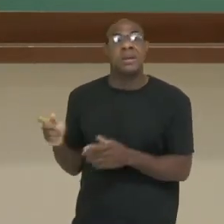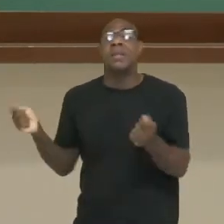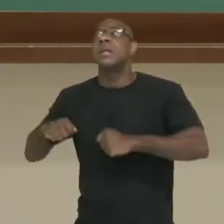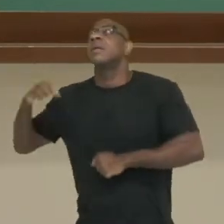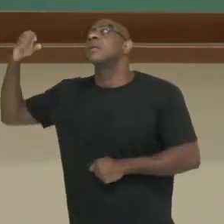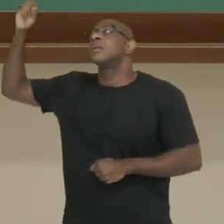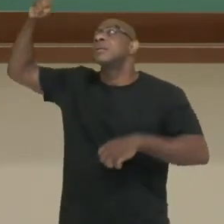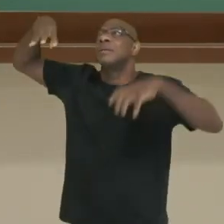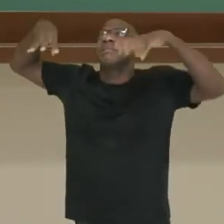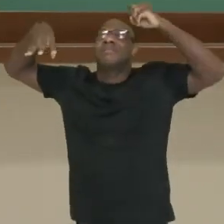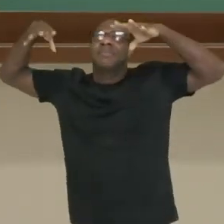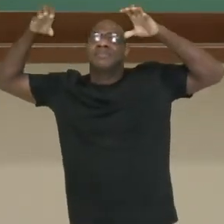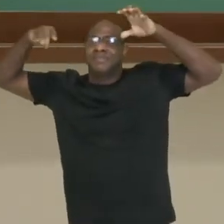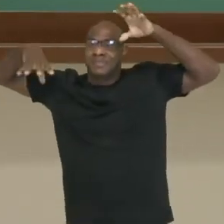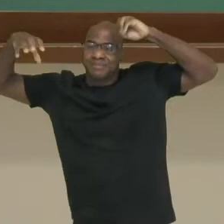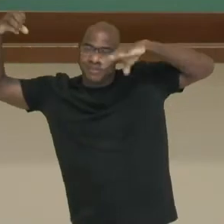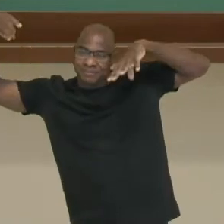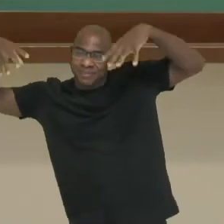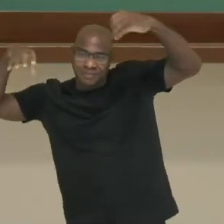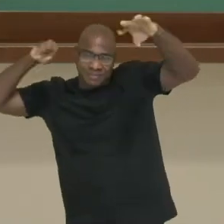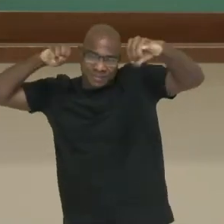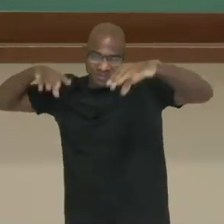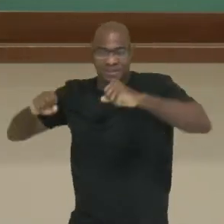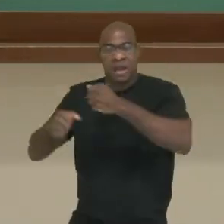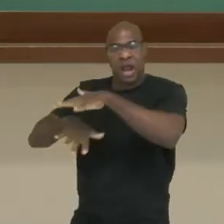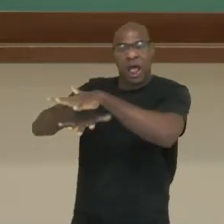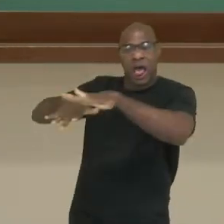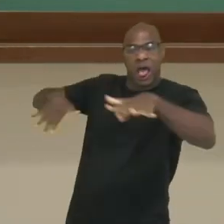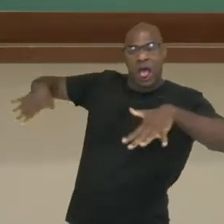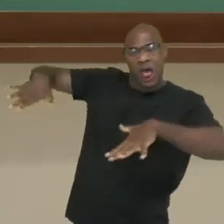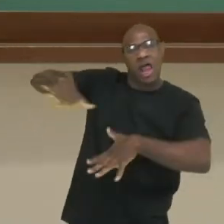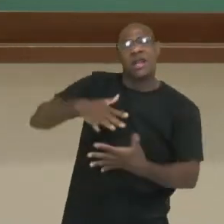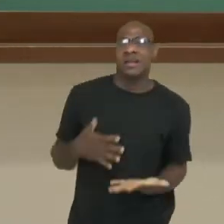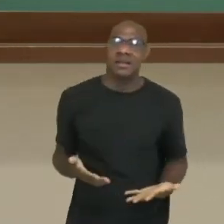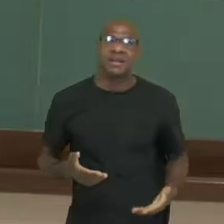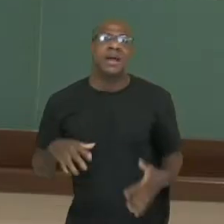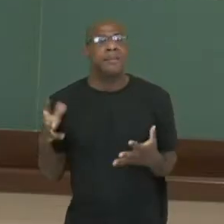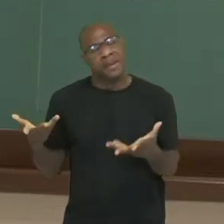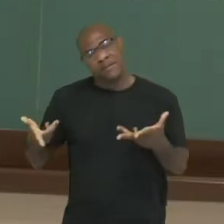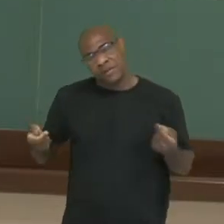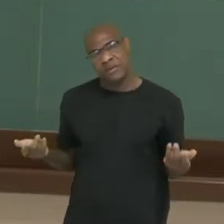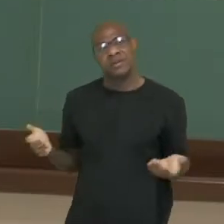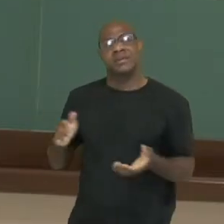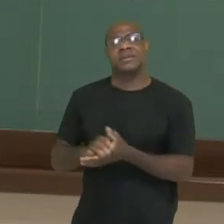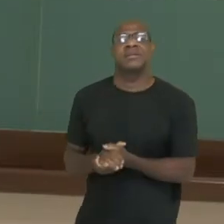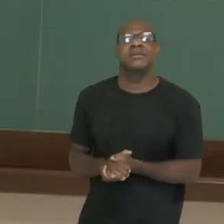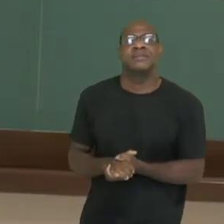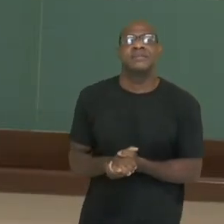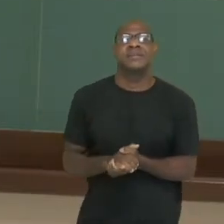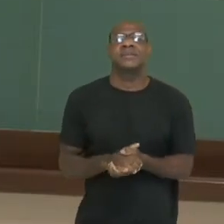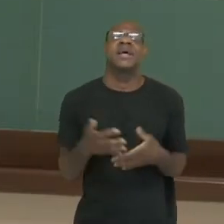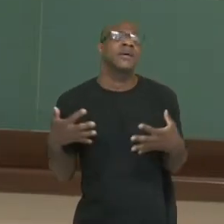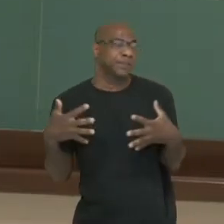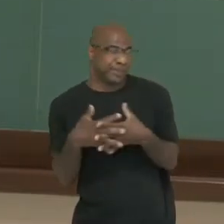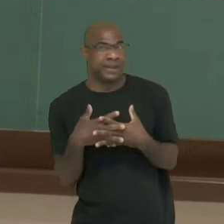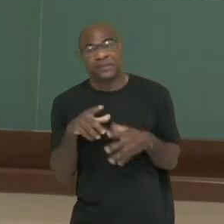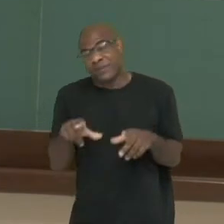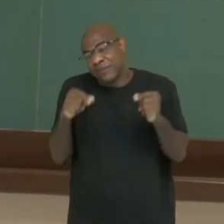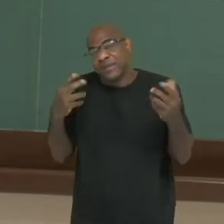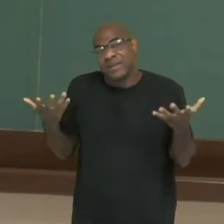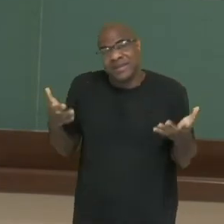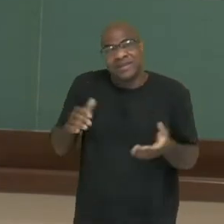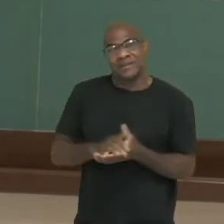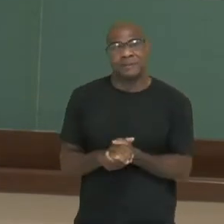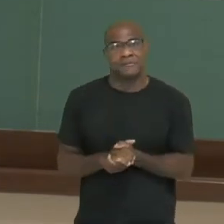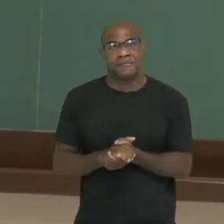iluminação, cenário, enfim... Ai, os dois são maravilhosos, eu amo os dois, né? Então fica complicado essa pra mim, tá bom? Eu posso